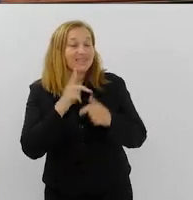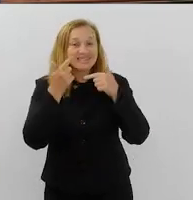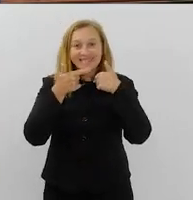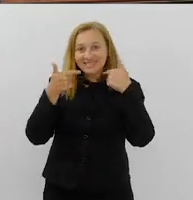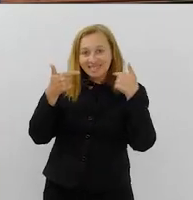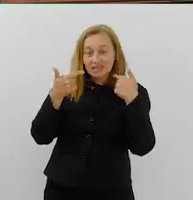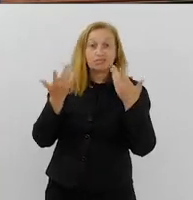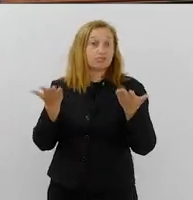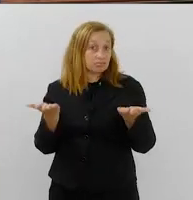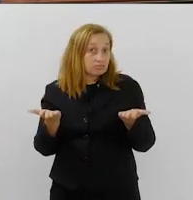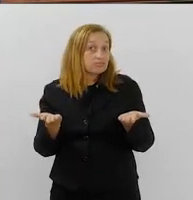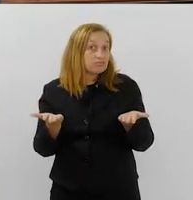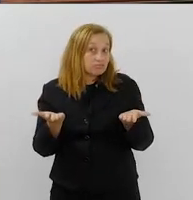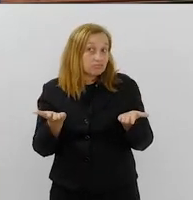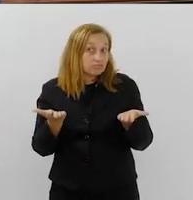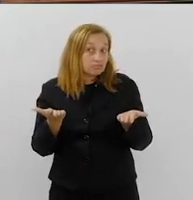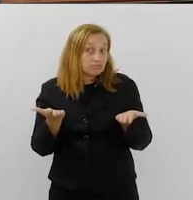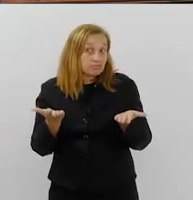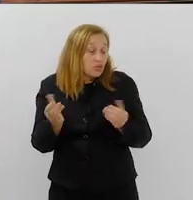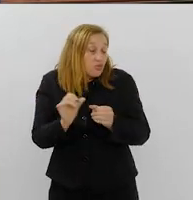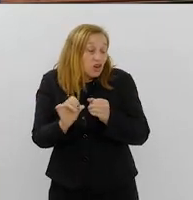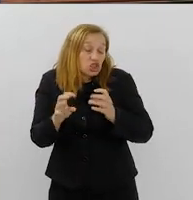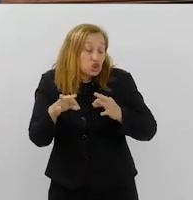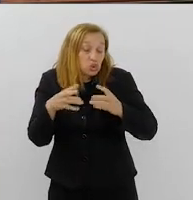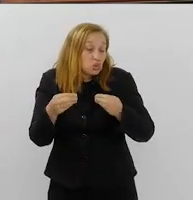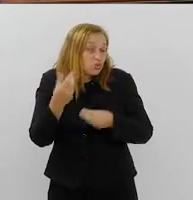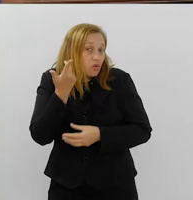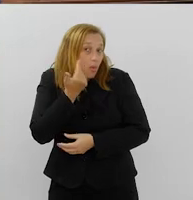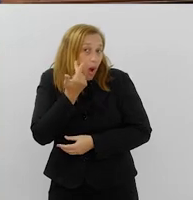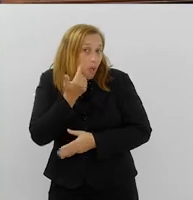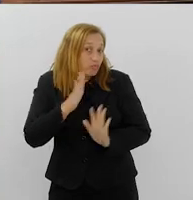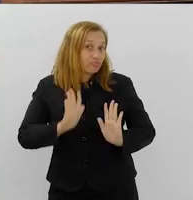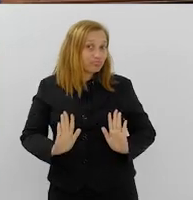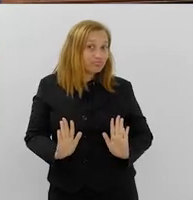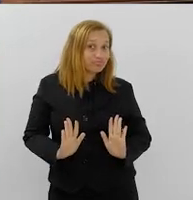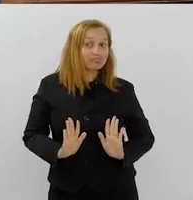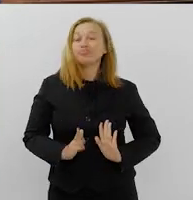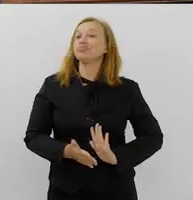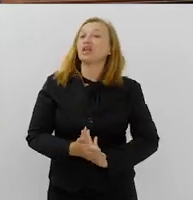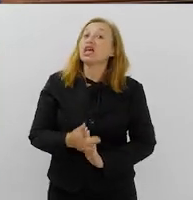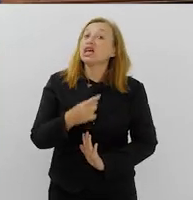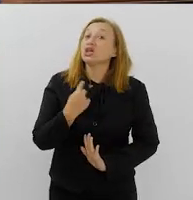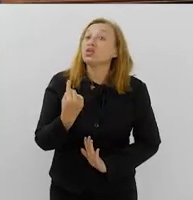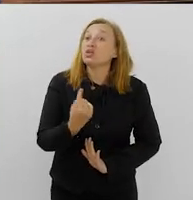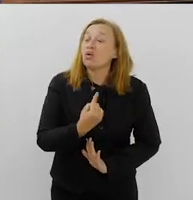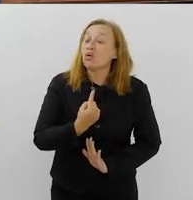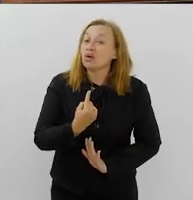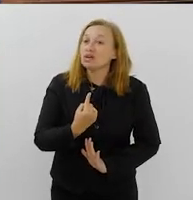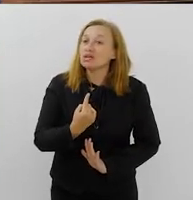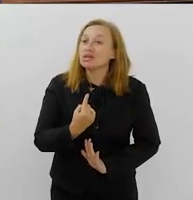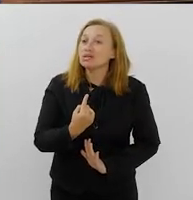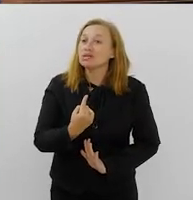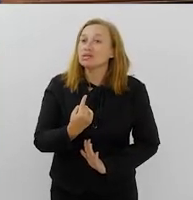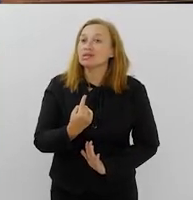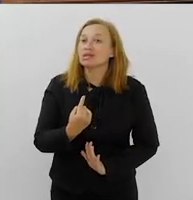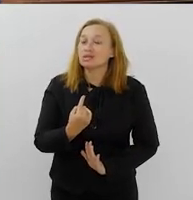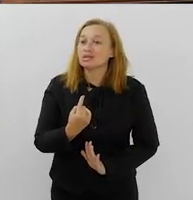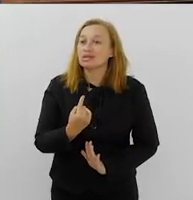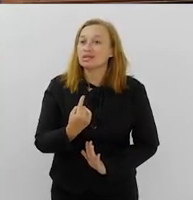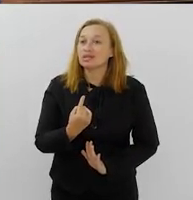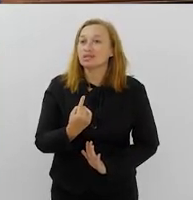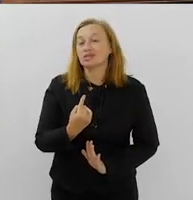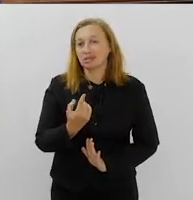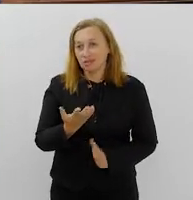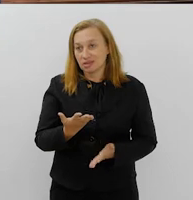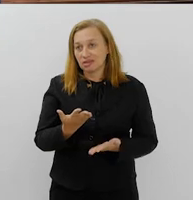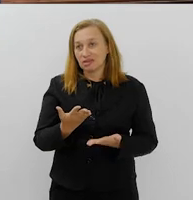Ela sorria, ela faz tudo normal. E nós estamos